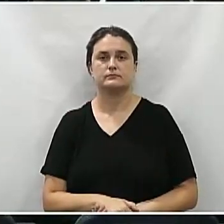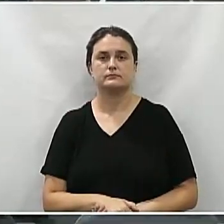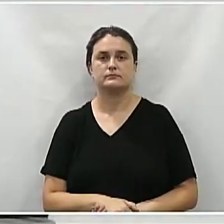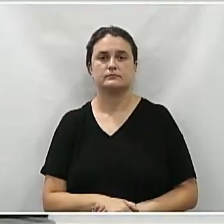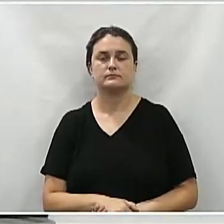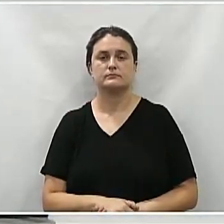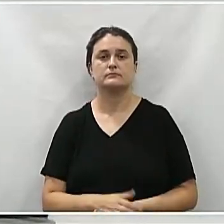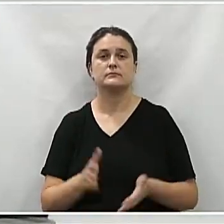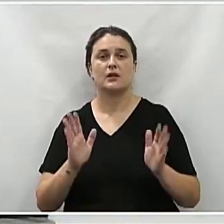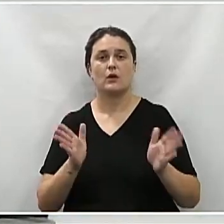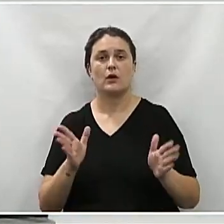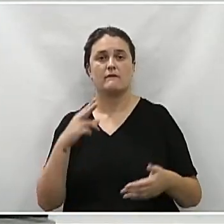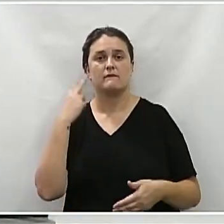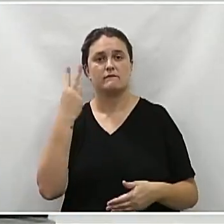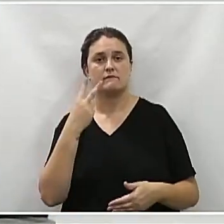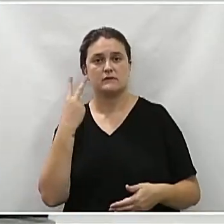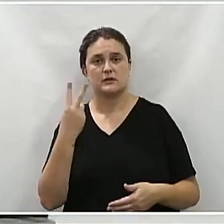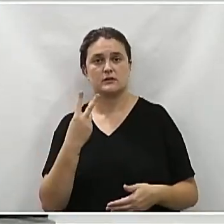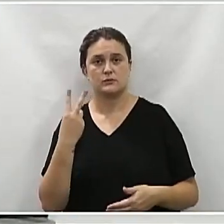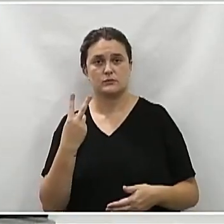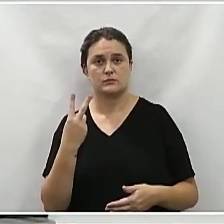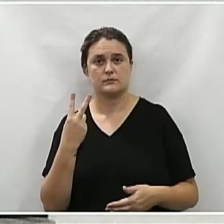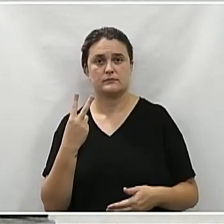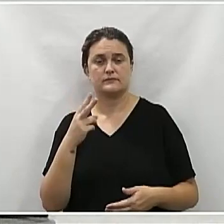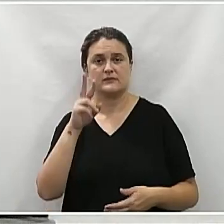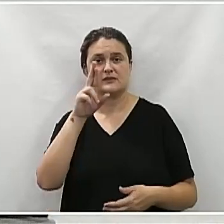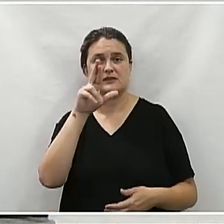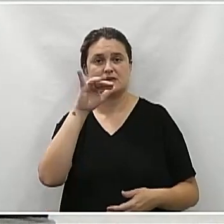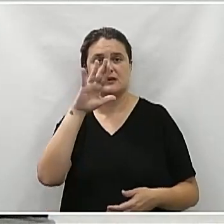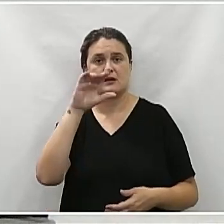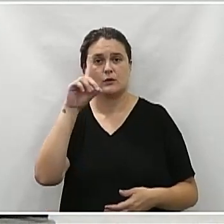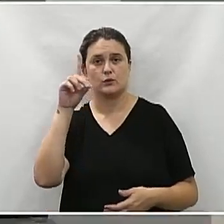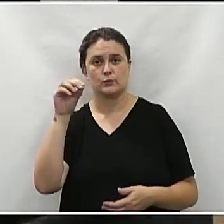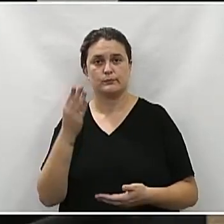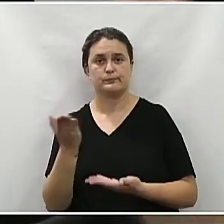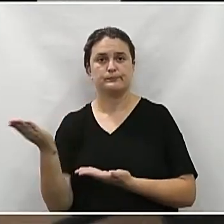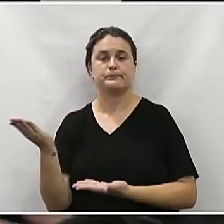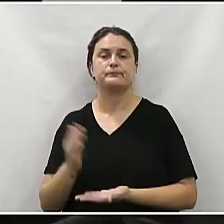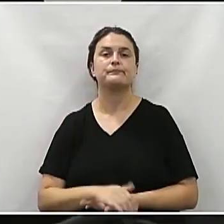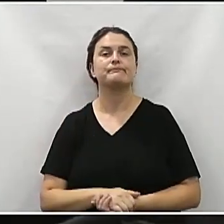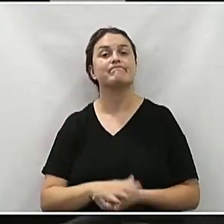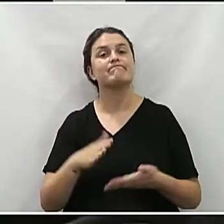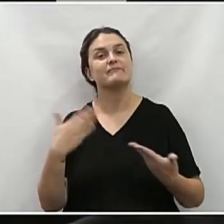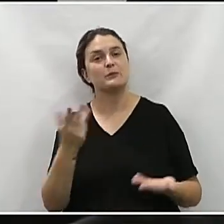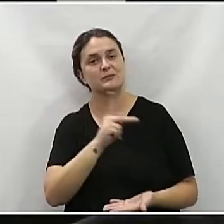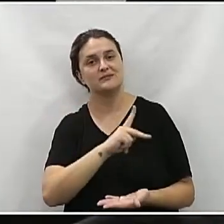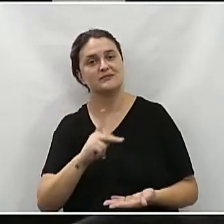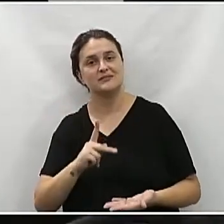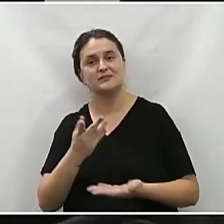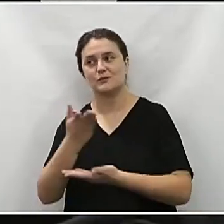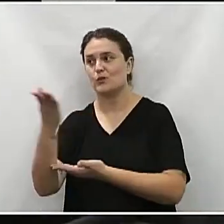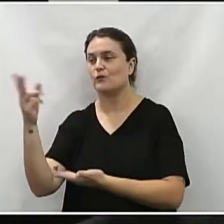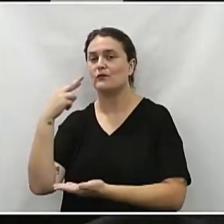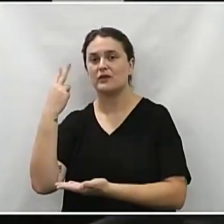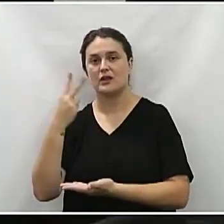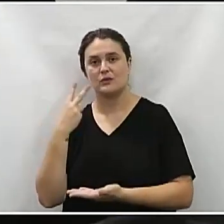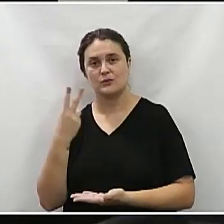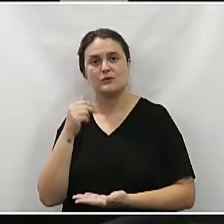com a palavra vereador Ricardo Adriano Sass senhor presidente senhores vereadores